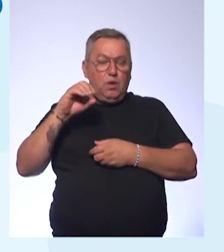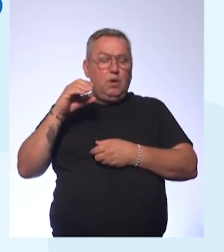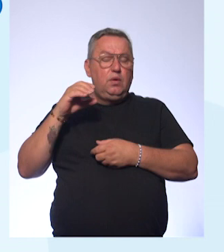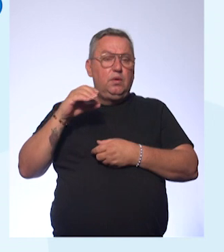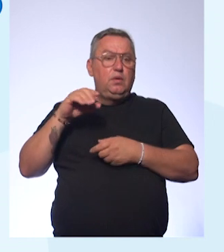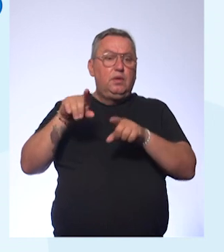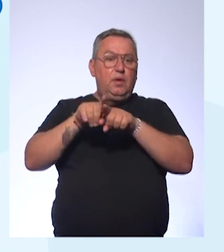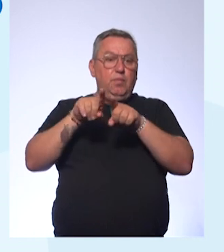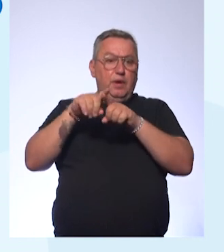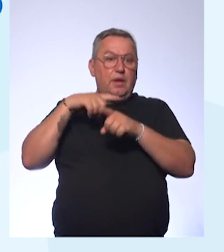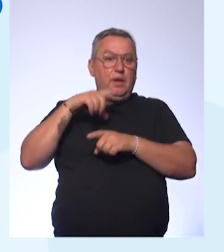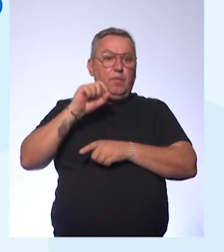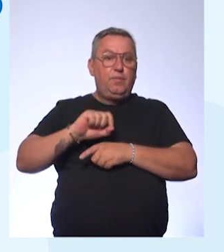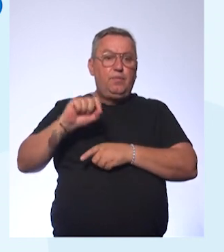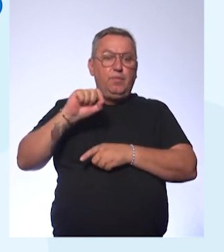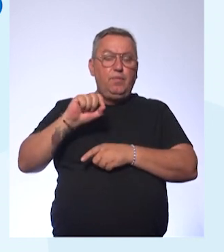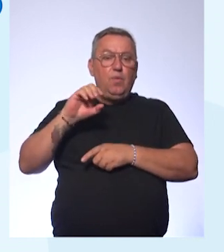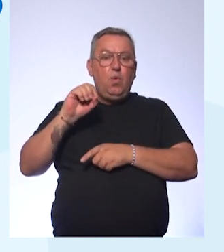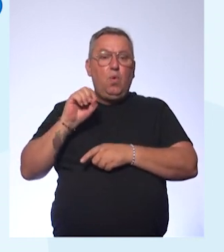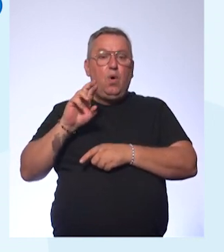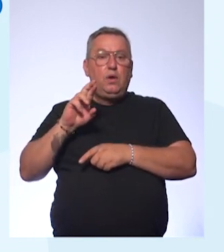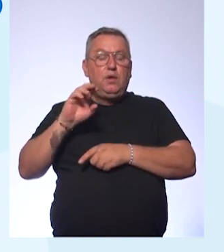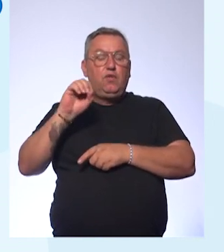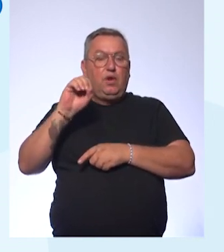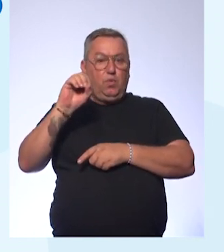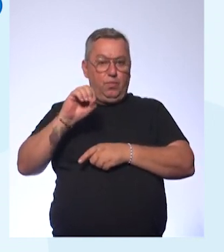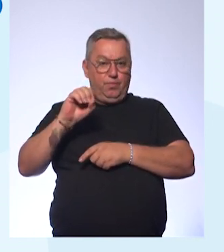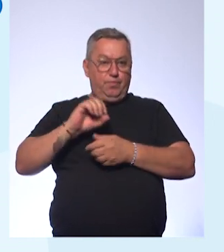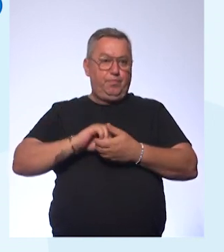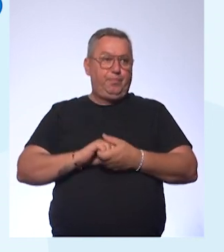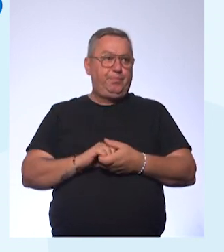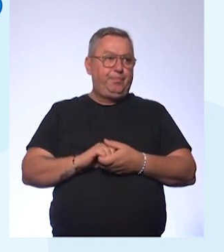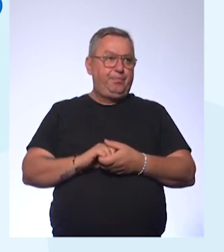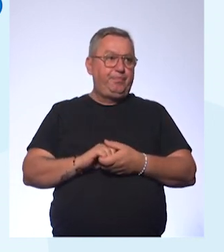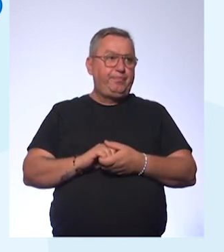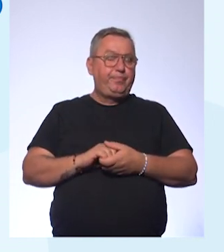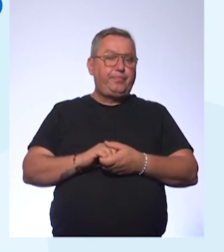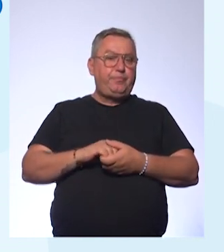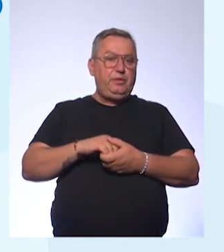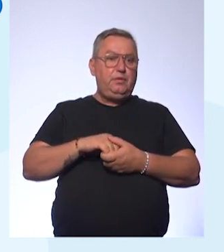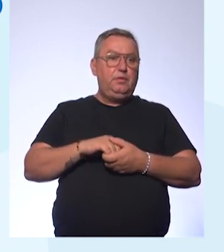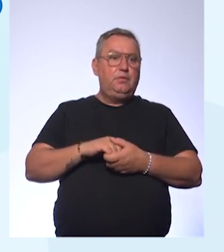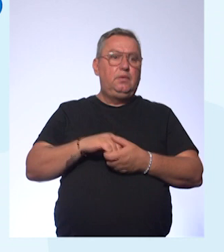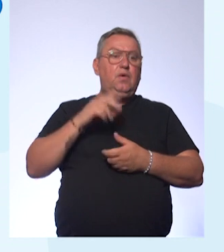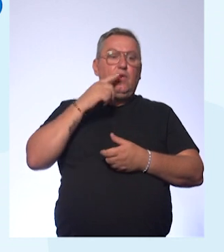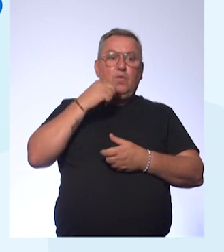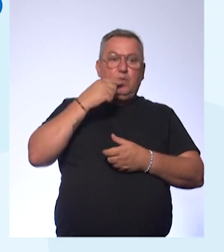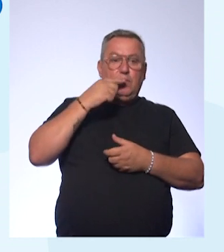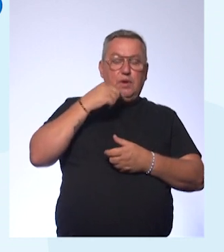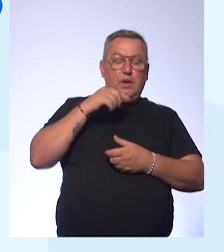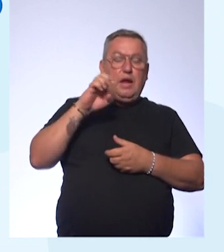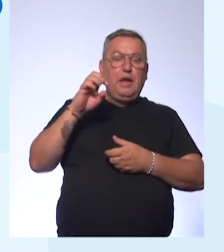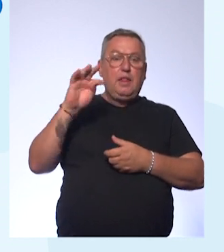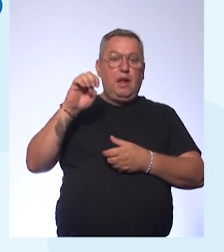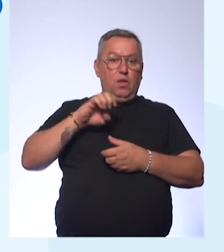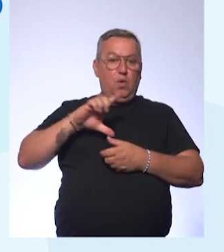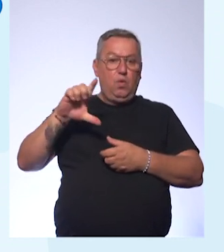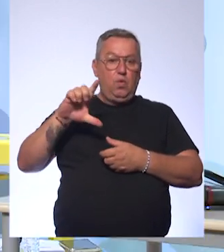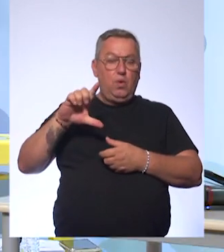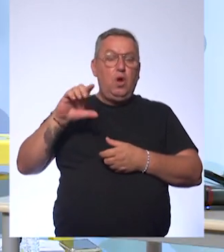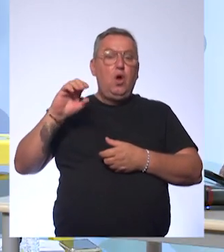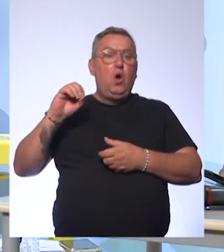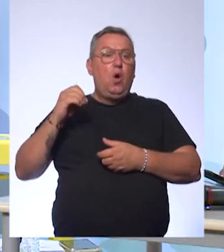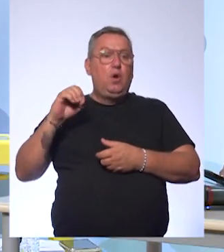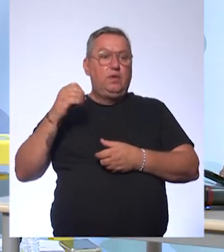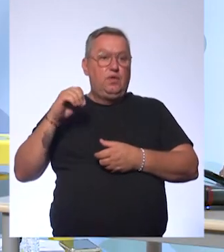temos o oxigênio, ok? Etanol, aqui gás de oxigênio,